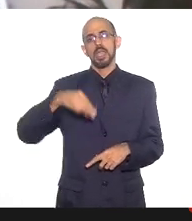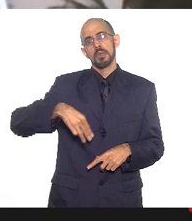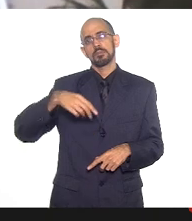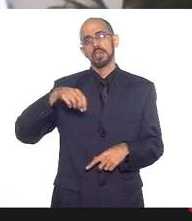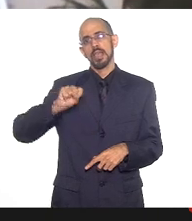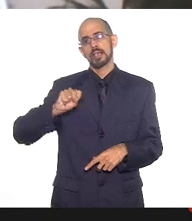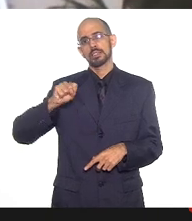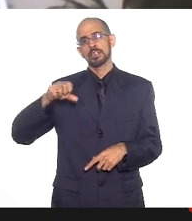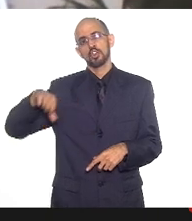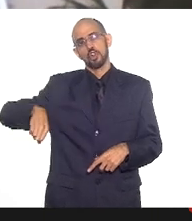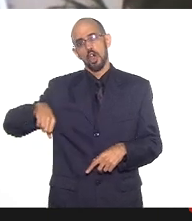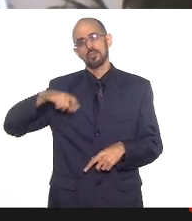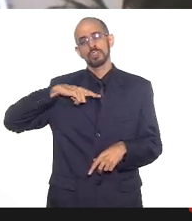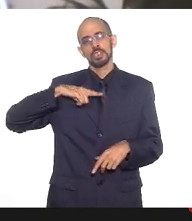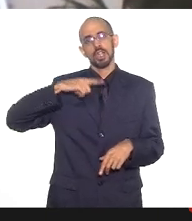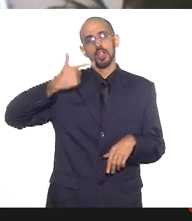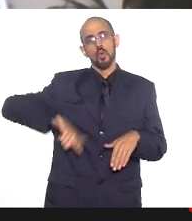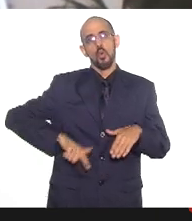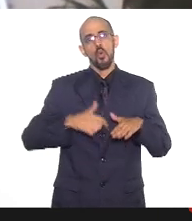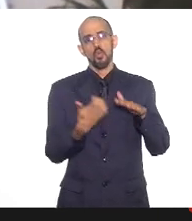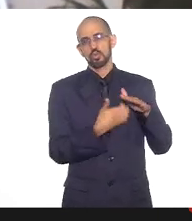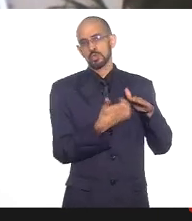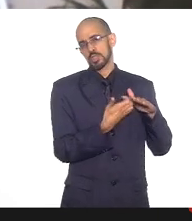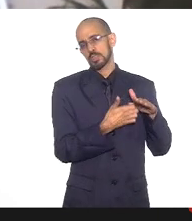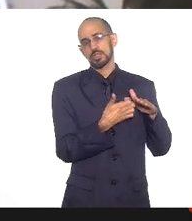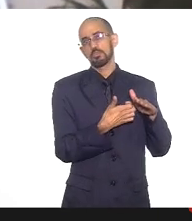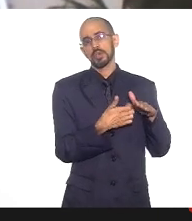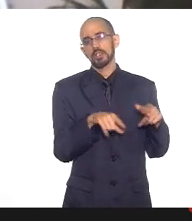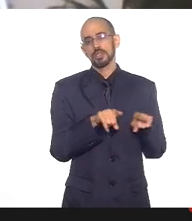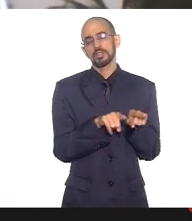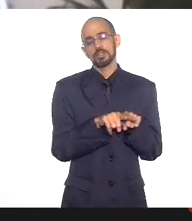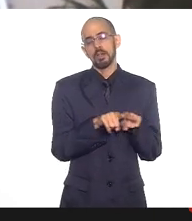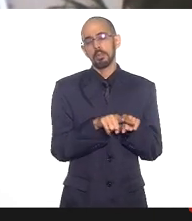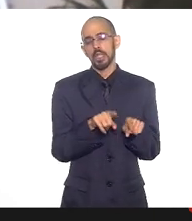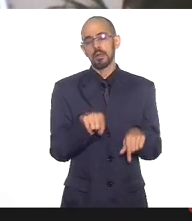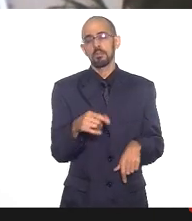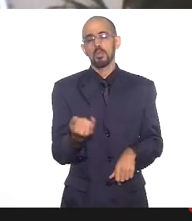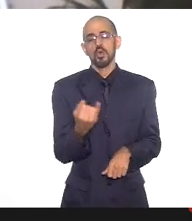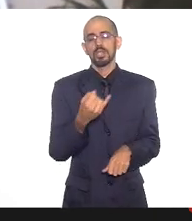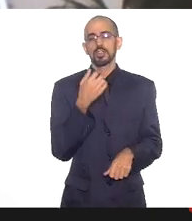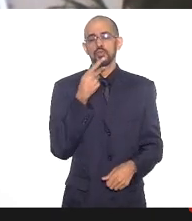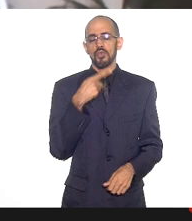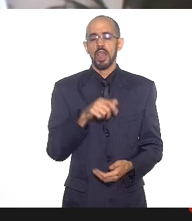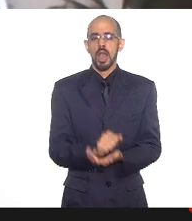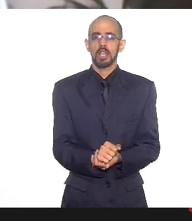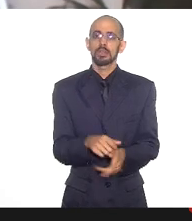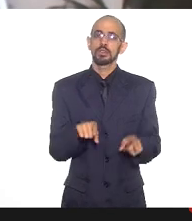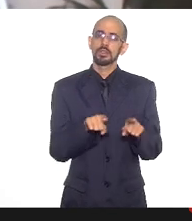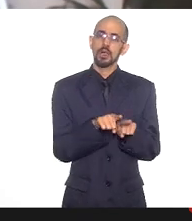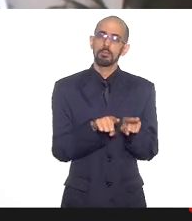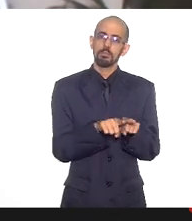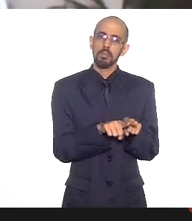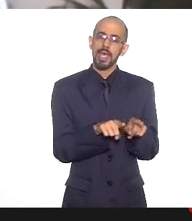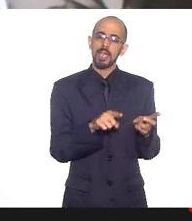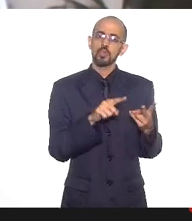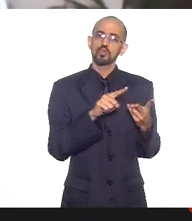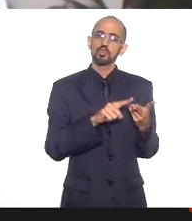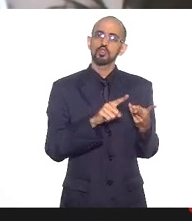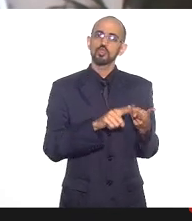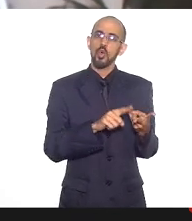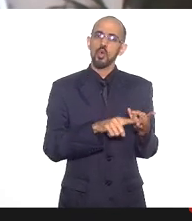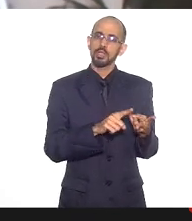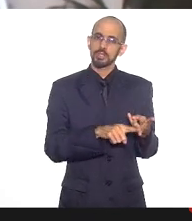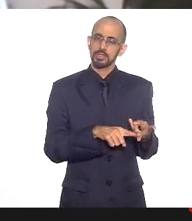outros consorciados que não a Petrogal. Então, é importante dizer isso, bem como no Rota 2 também